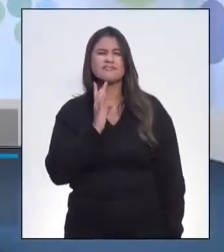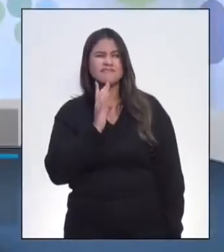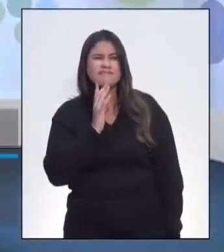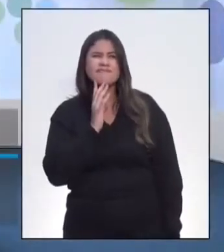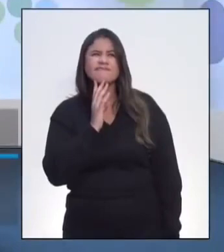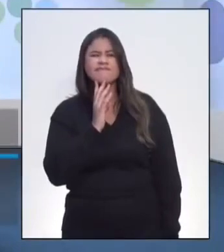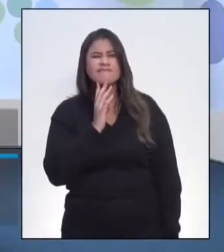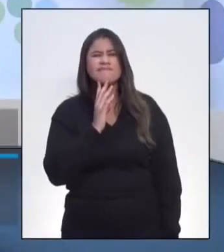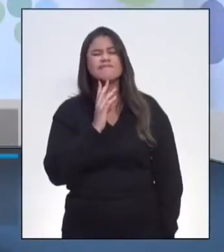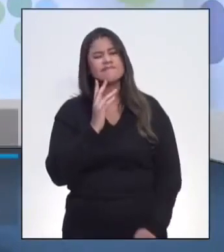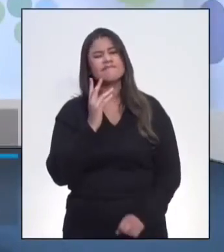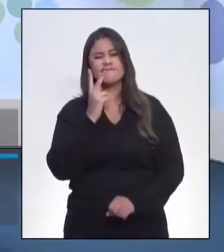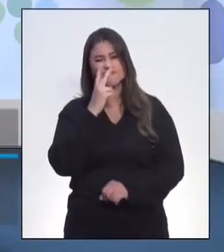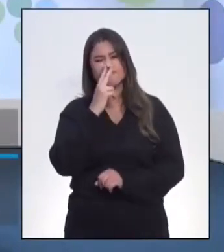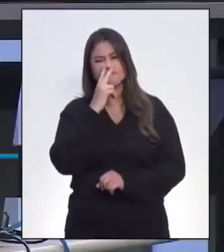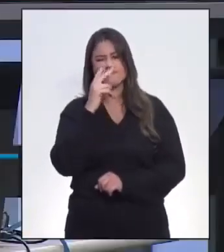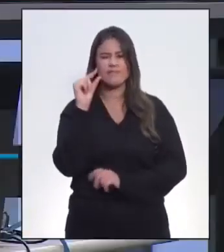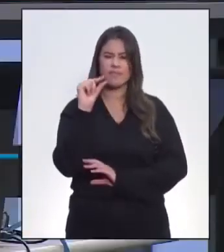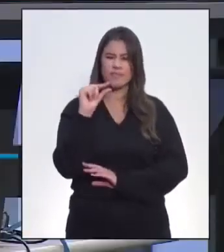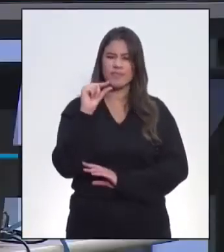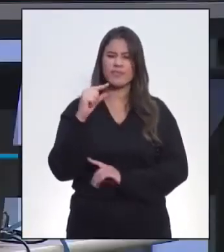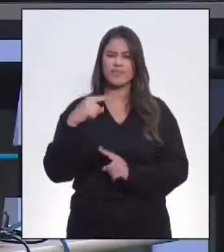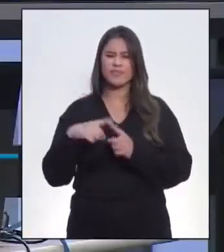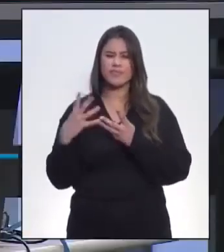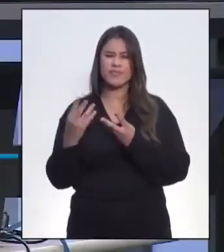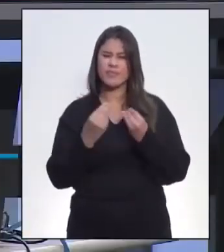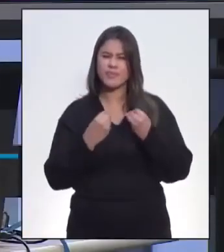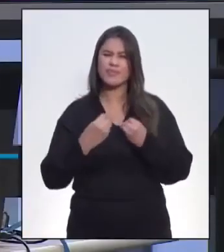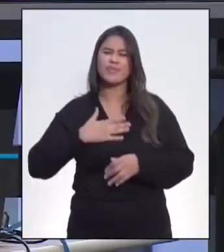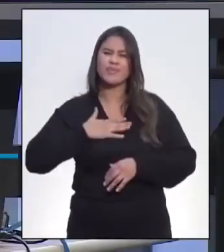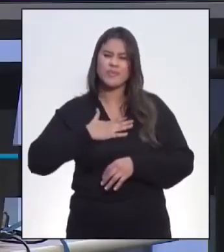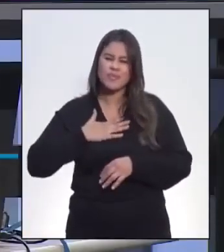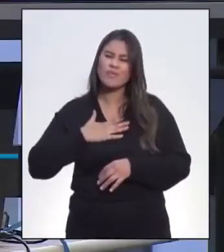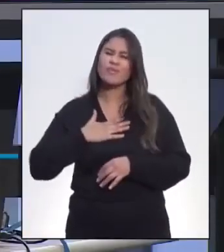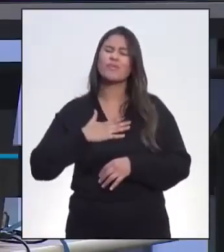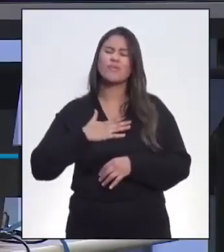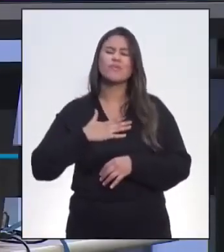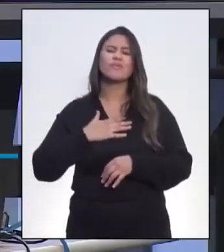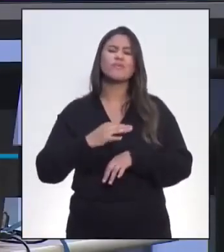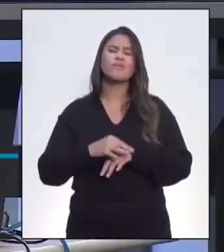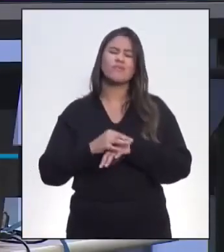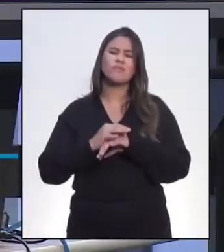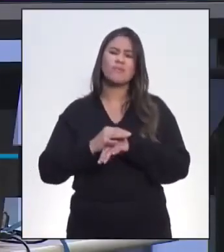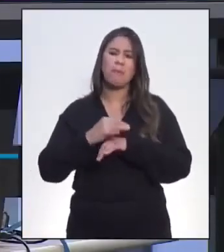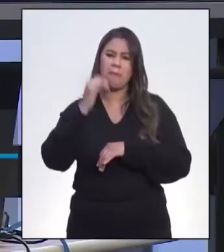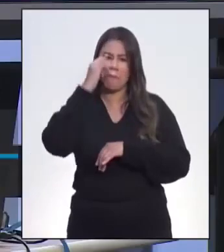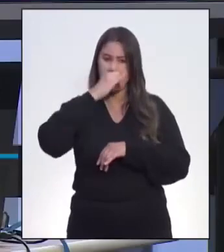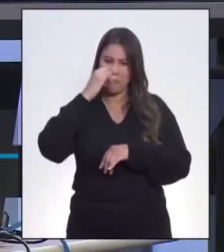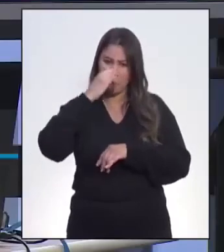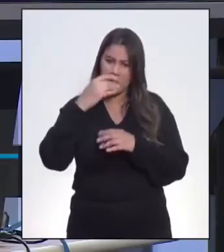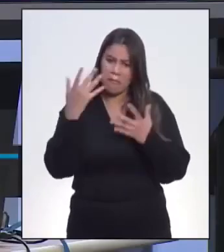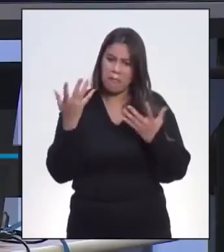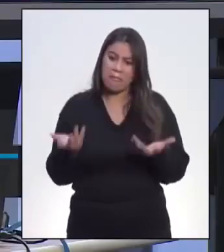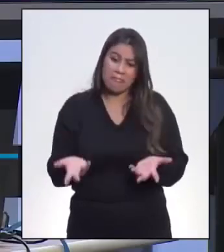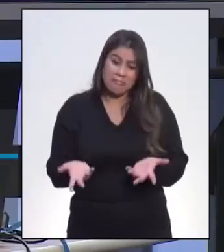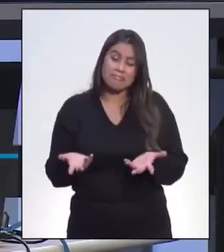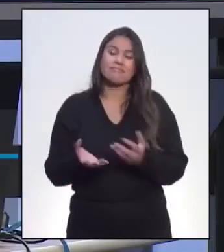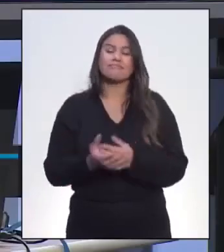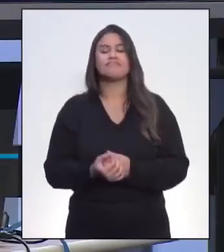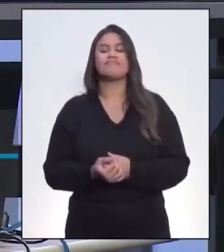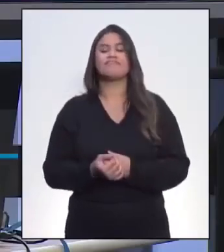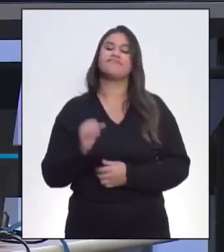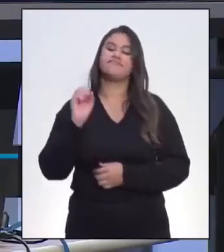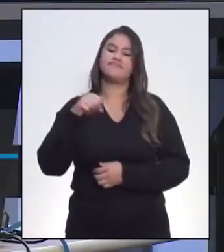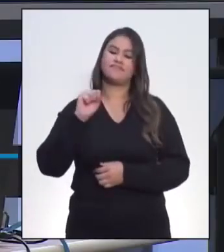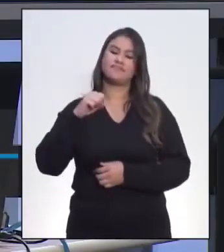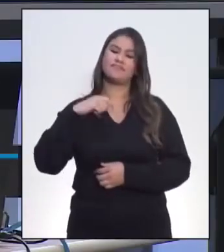que gosta de carne suína. Relativamente pouco, se a gente for fazer uma comparação. Mas, assim, existe todo um